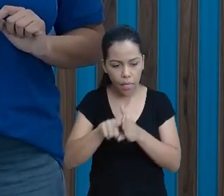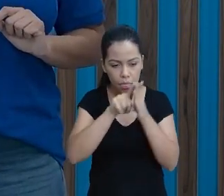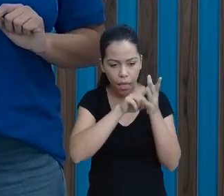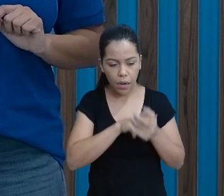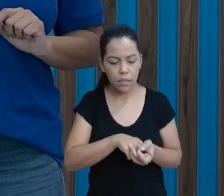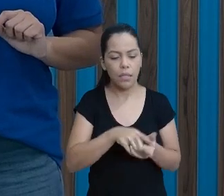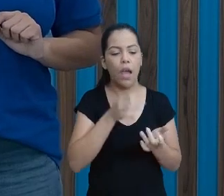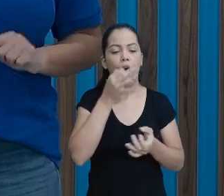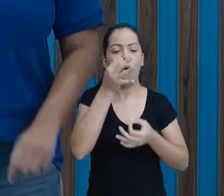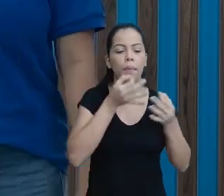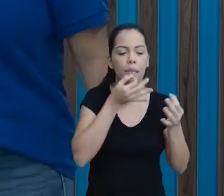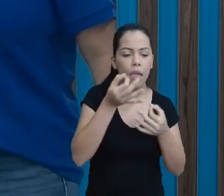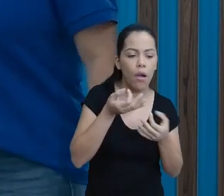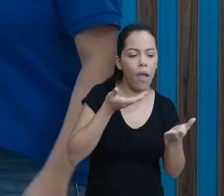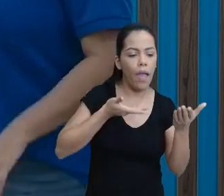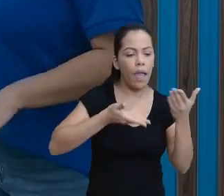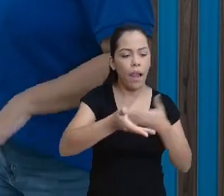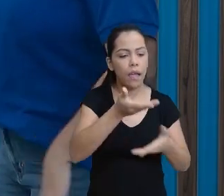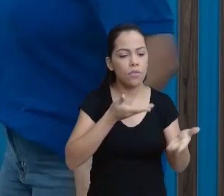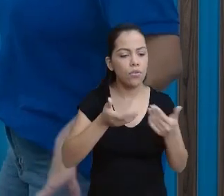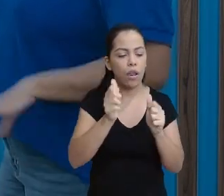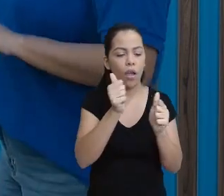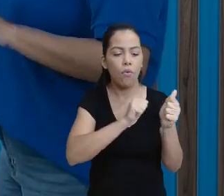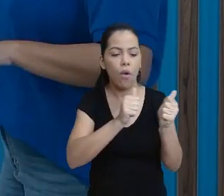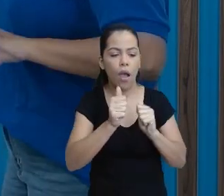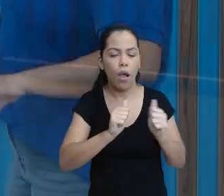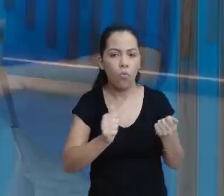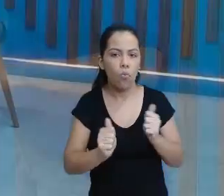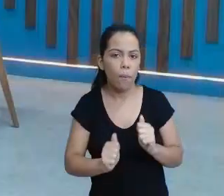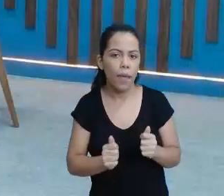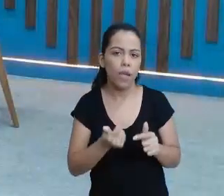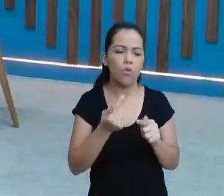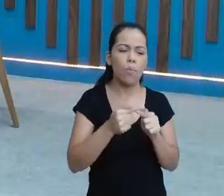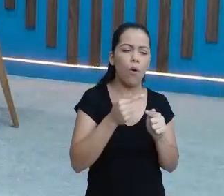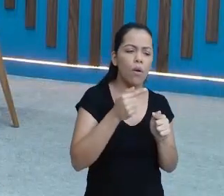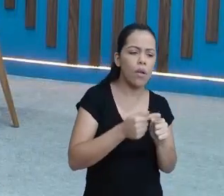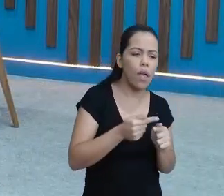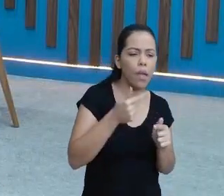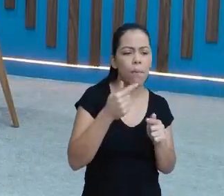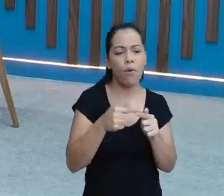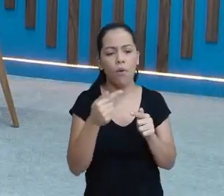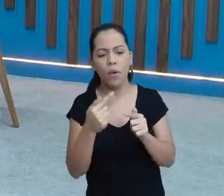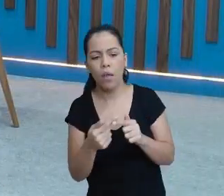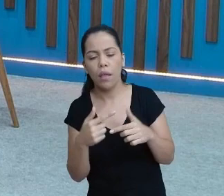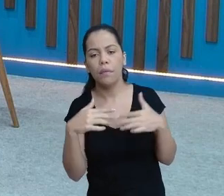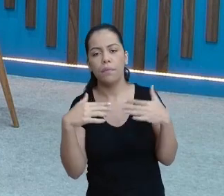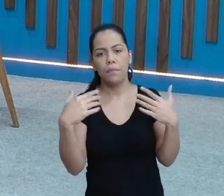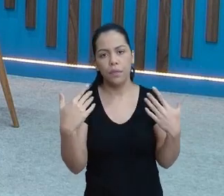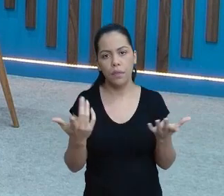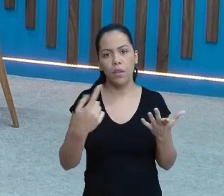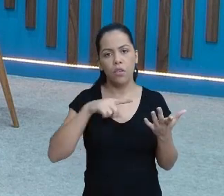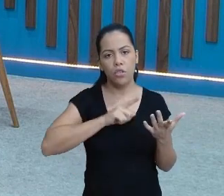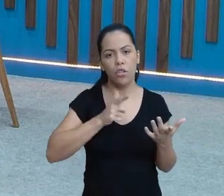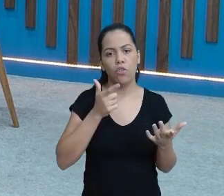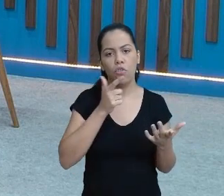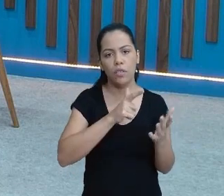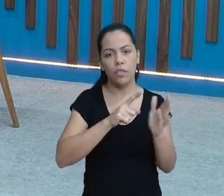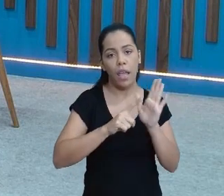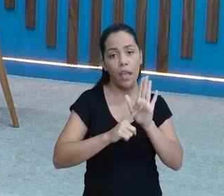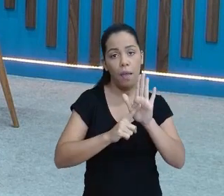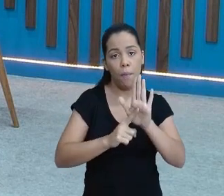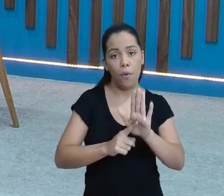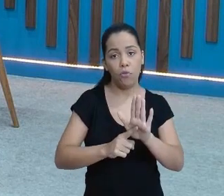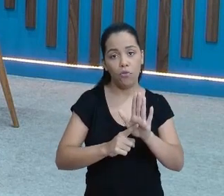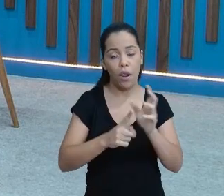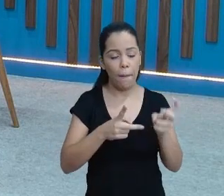com argumentos. O plano funciona também para que enxerguemos nosso texto como um todo. E aí fica